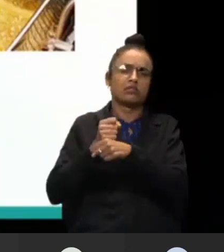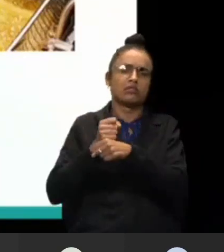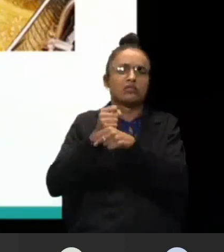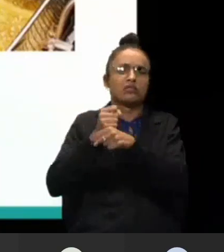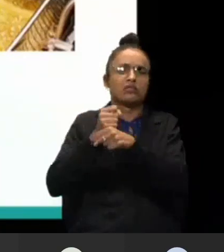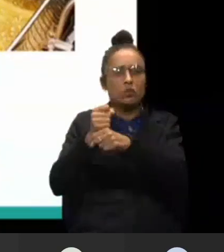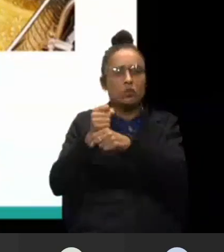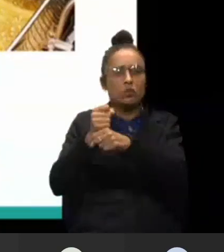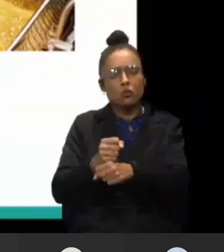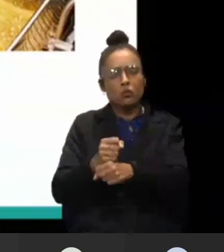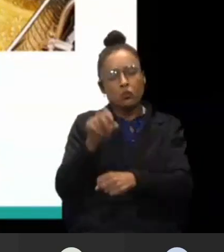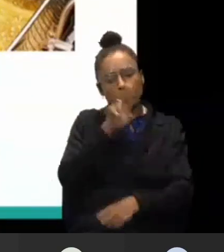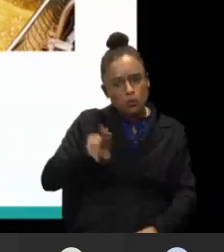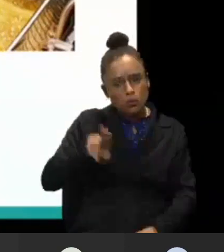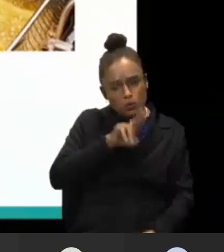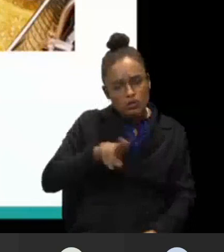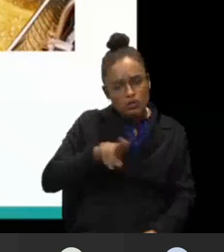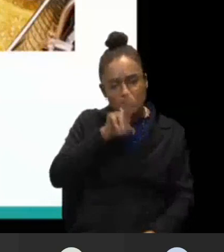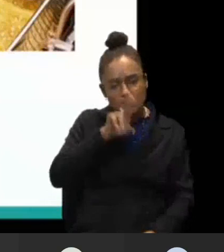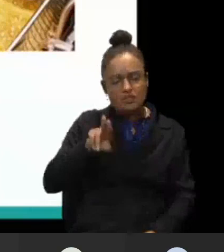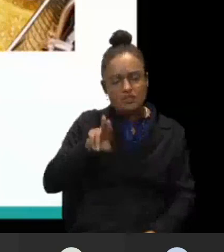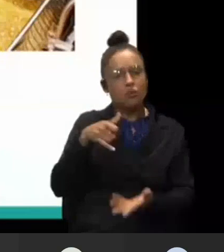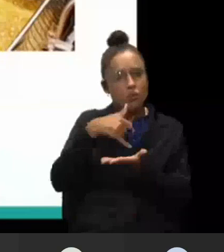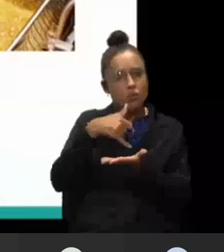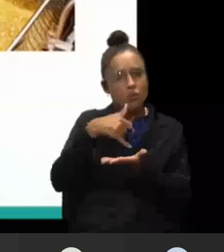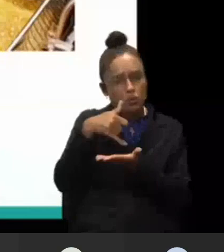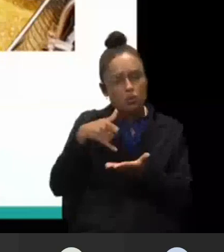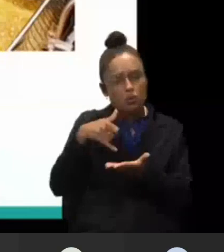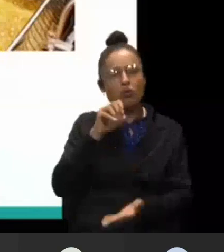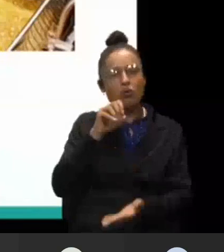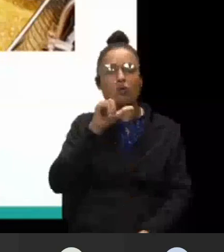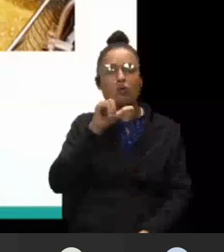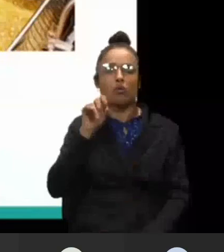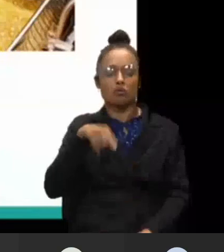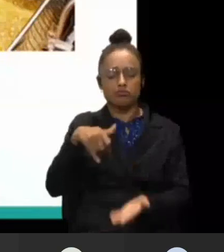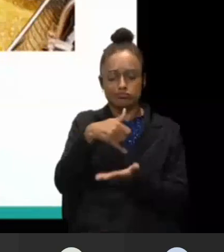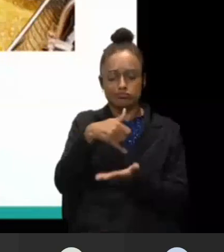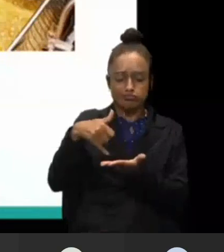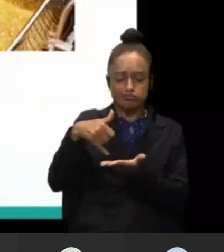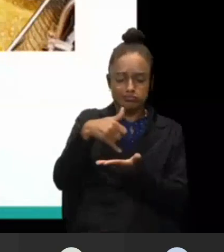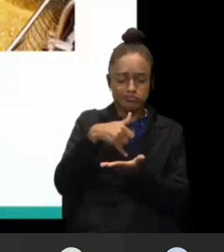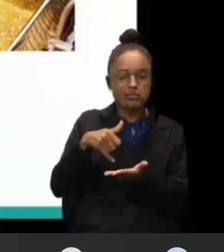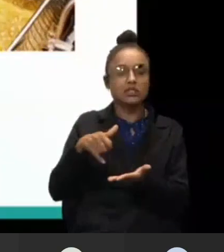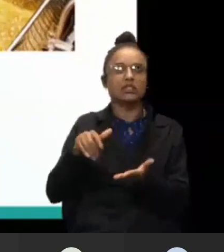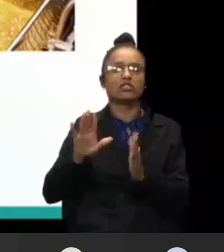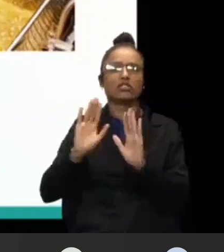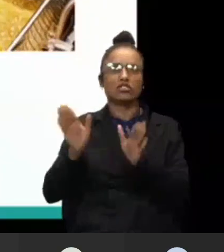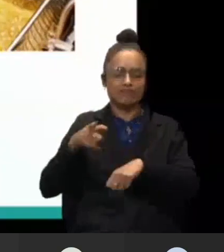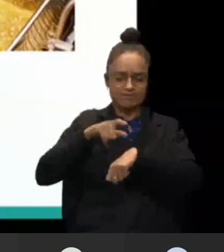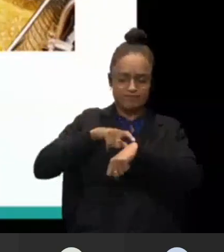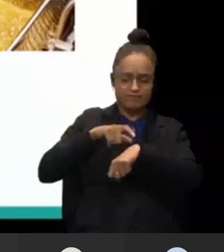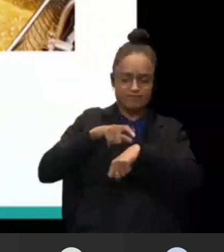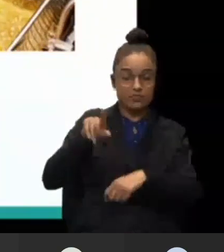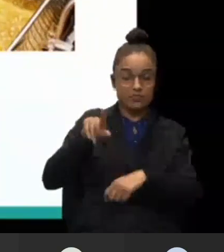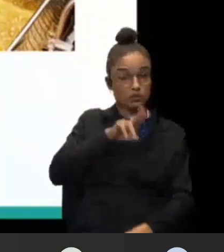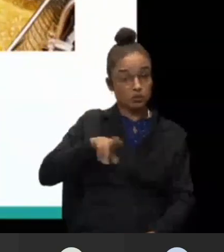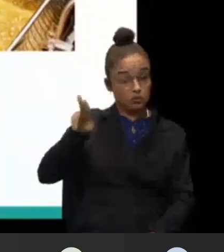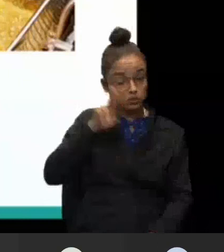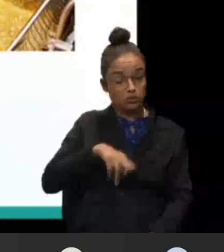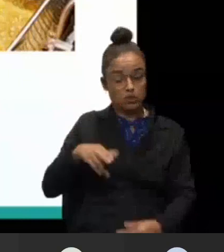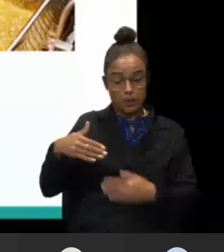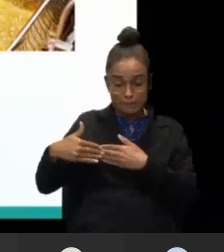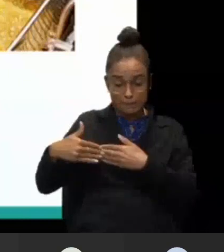o tempo de fritura, o tempo de utilização desse óleo, reiterando, conforme o tempo de utilização em